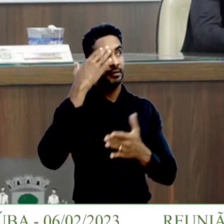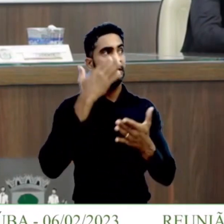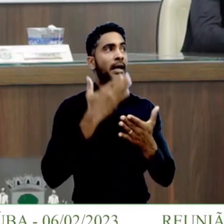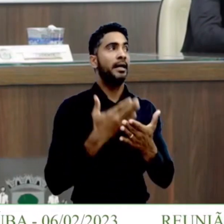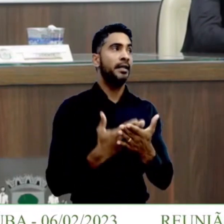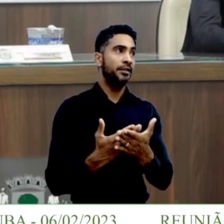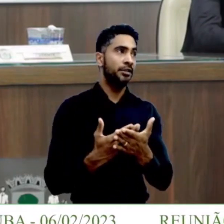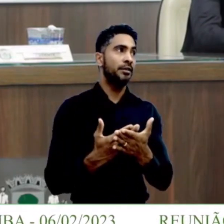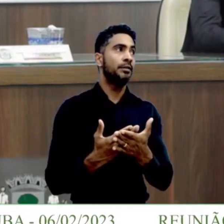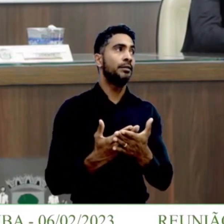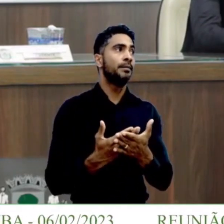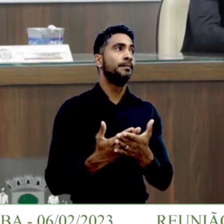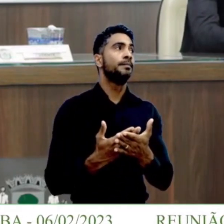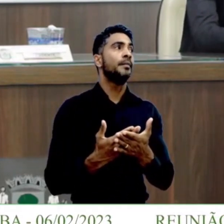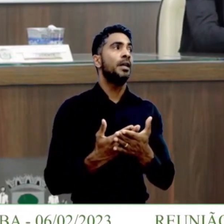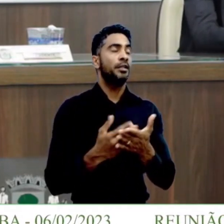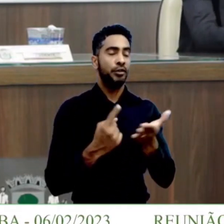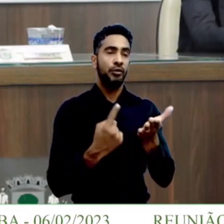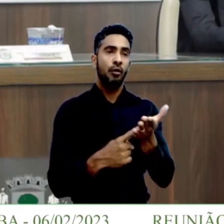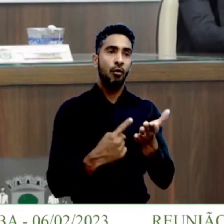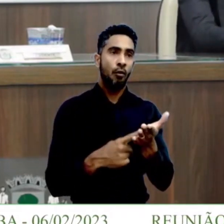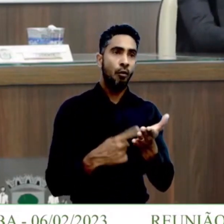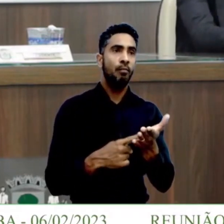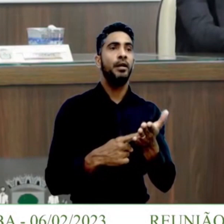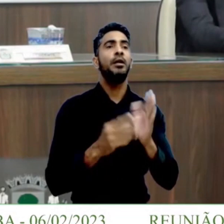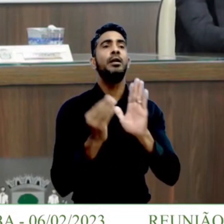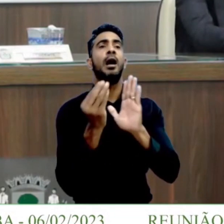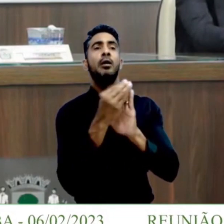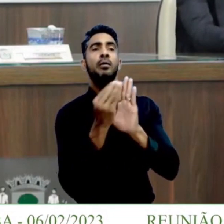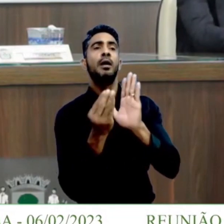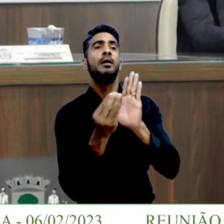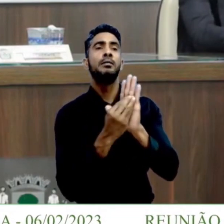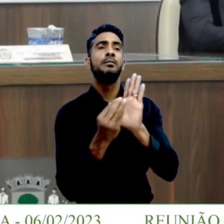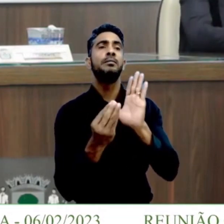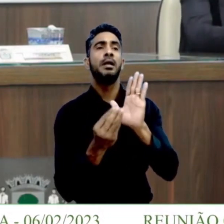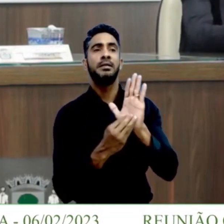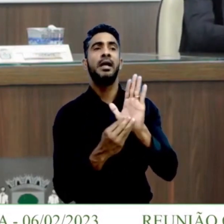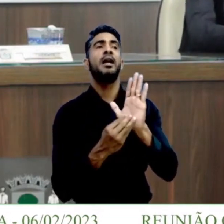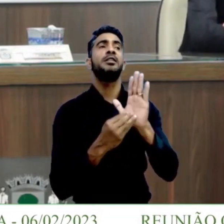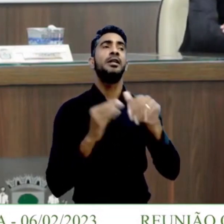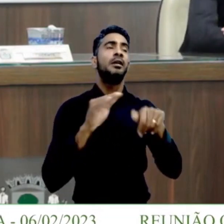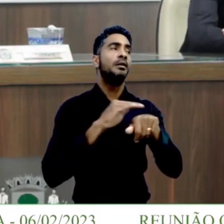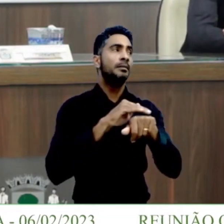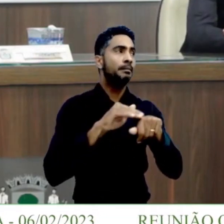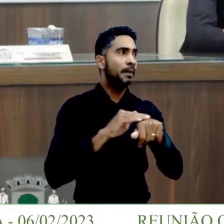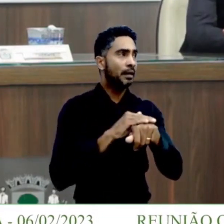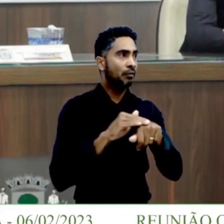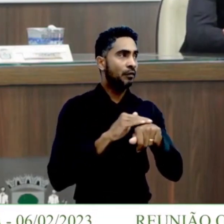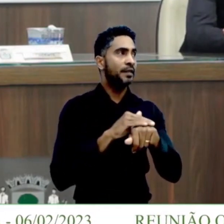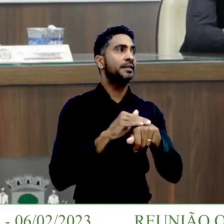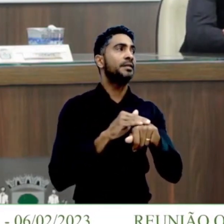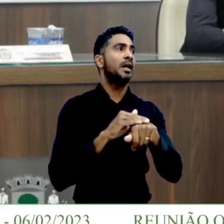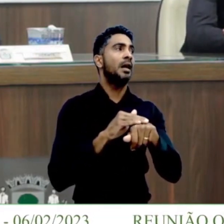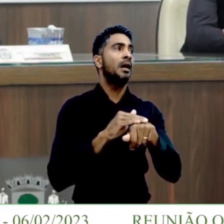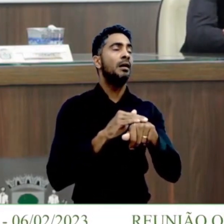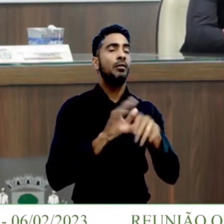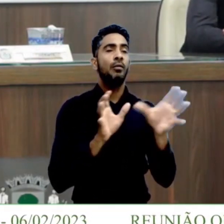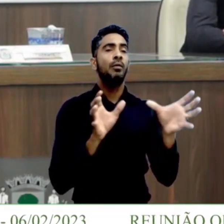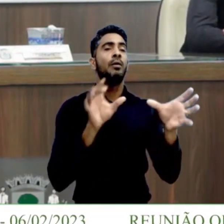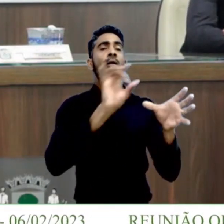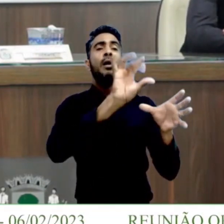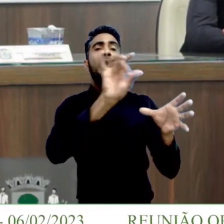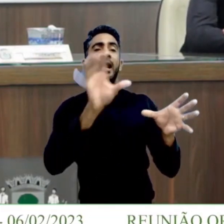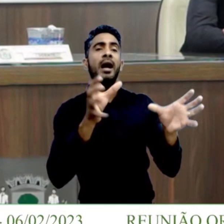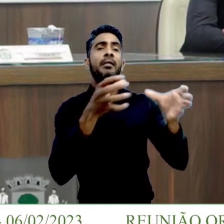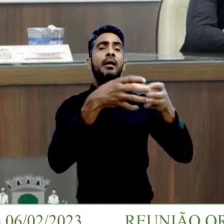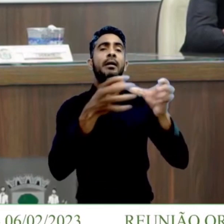se opor, e a gente marca aí algumas datas já escaladas para conversar com categorias